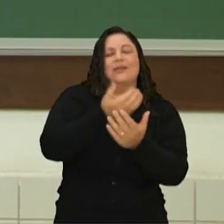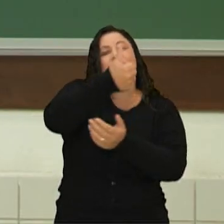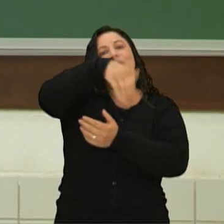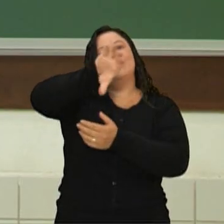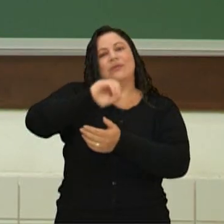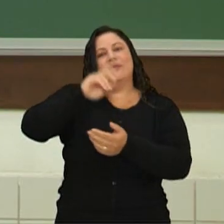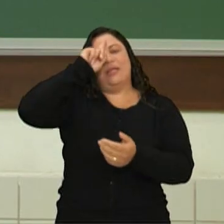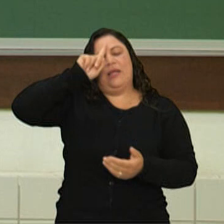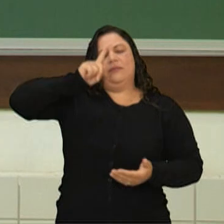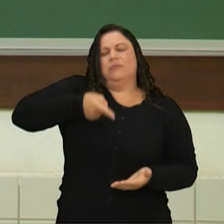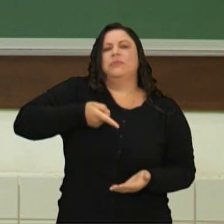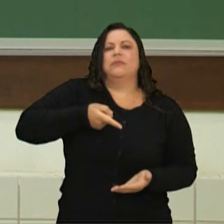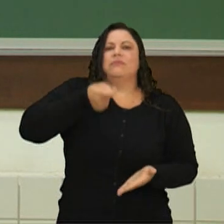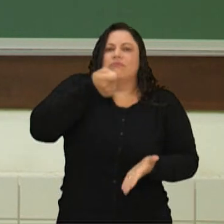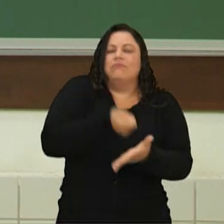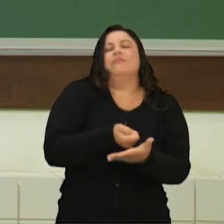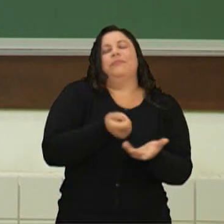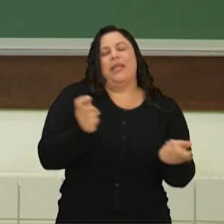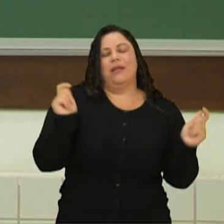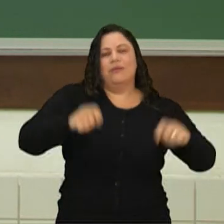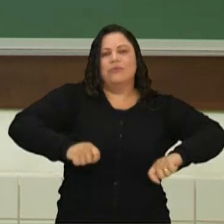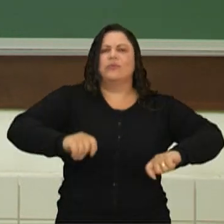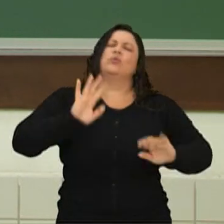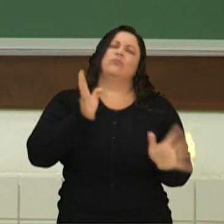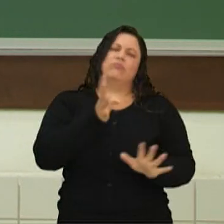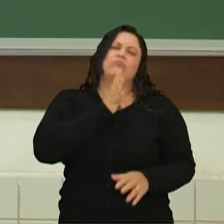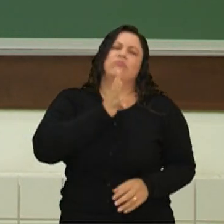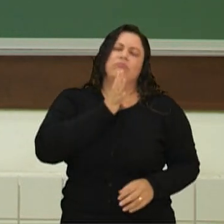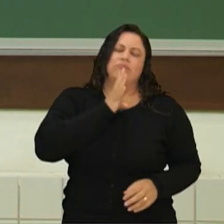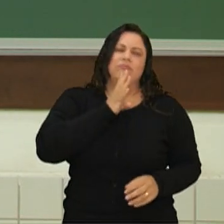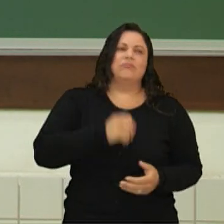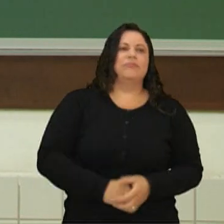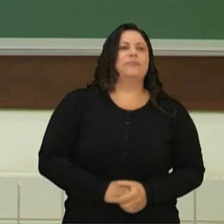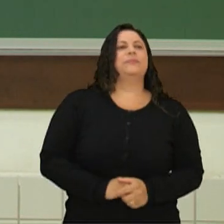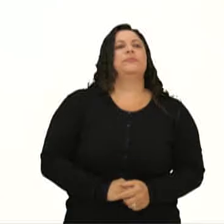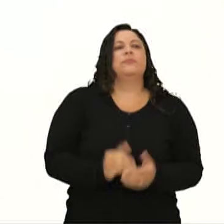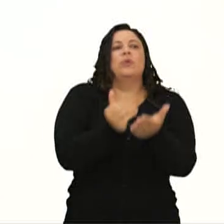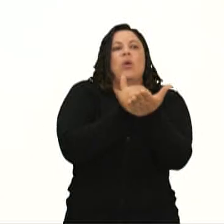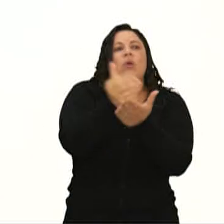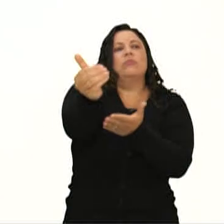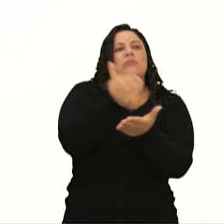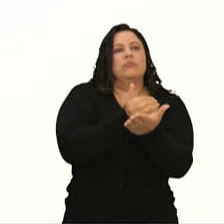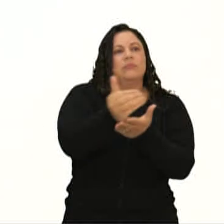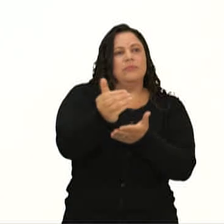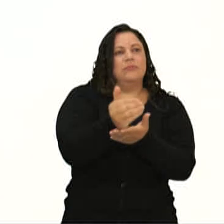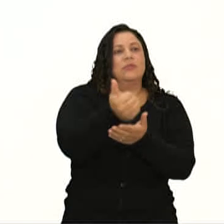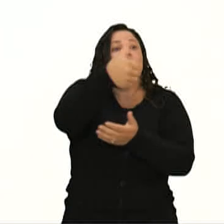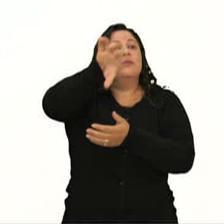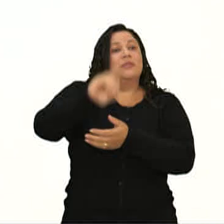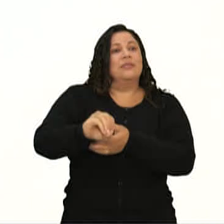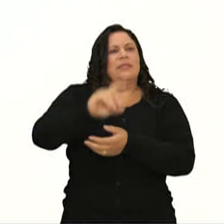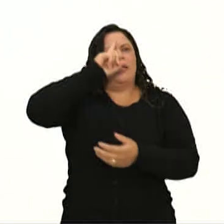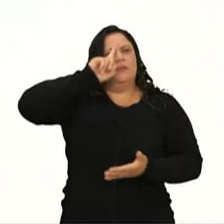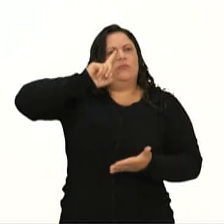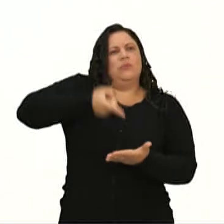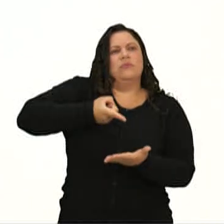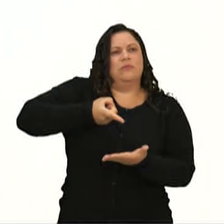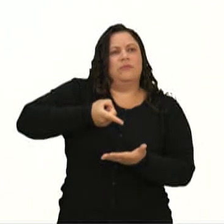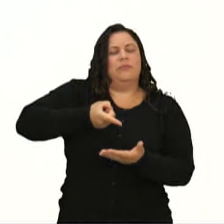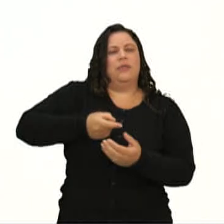conhece. Tá? Os princípios éticos dos 10 mandamentos. Os 10 mandamentos, ditados por